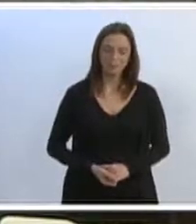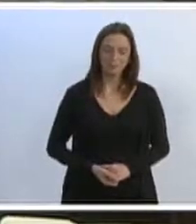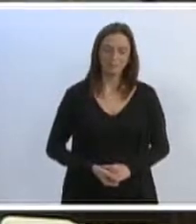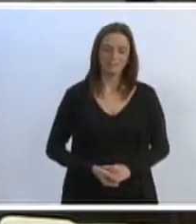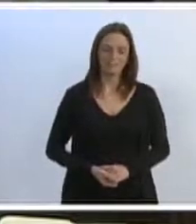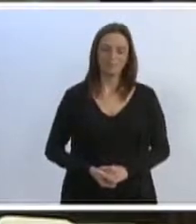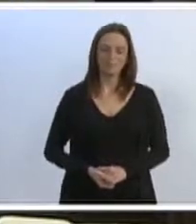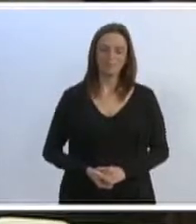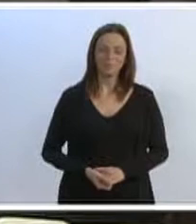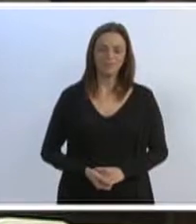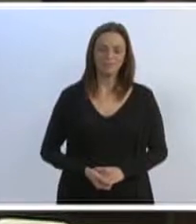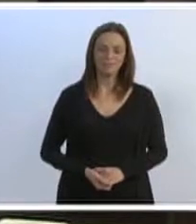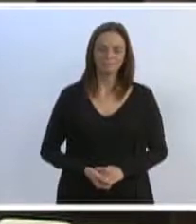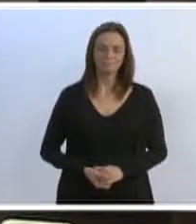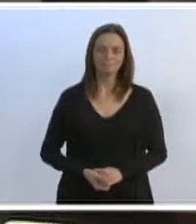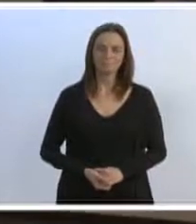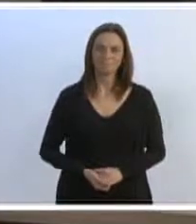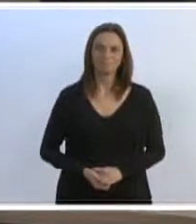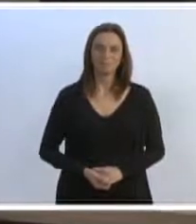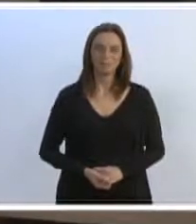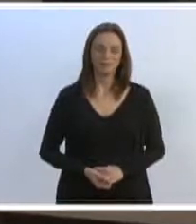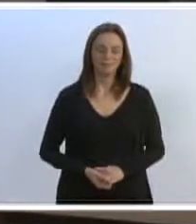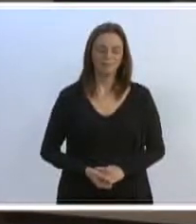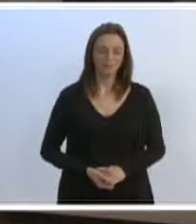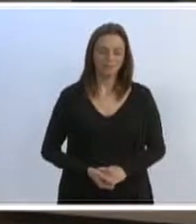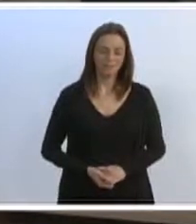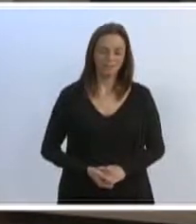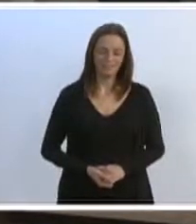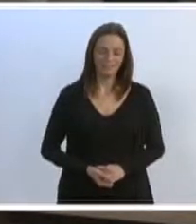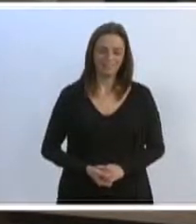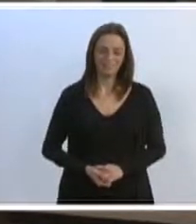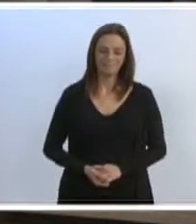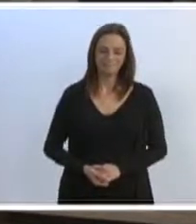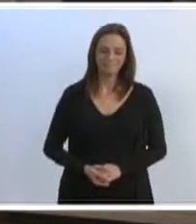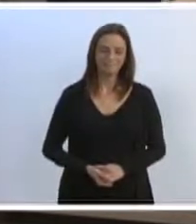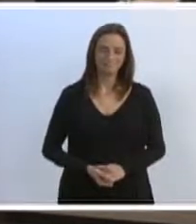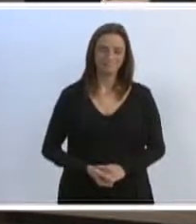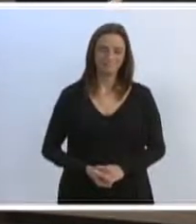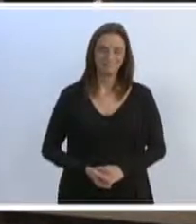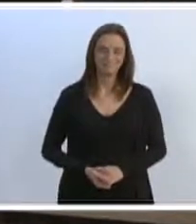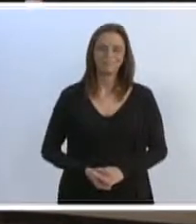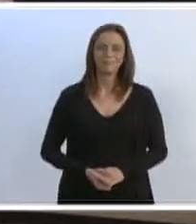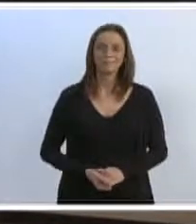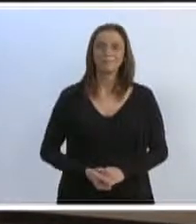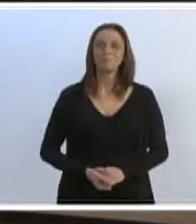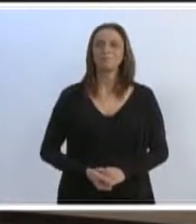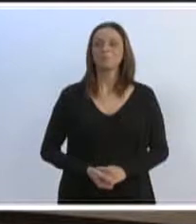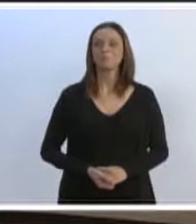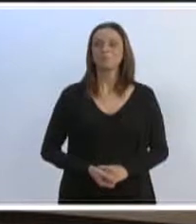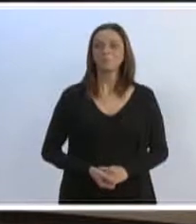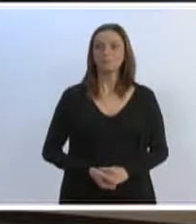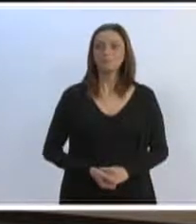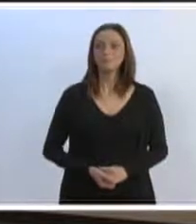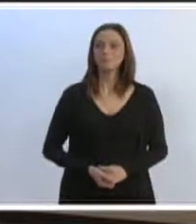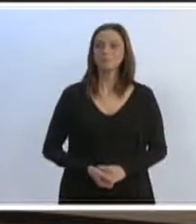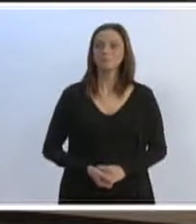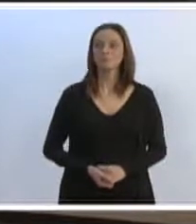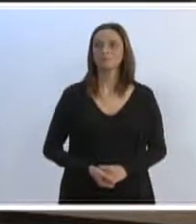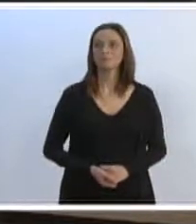entra para a história contemporânea de Blumenau. Eu acredito que a história do Blumenau em Cadernos viveu 3 grandes momentos. O primeiro,